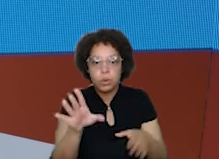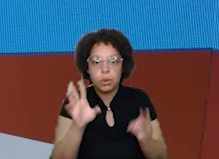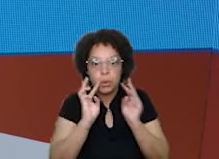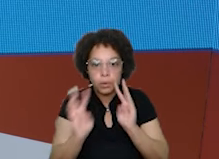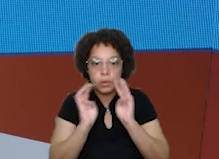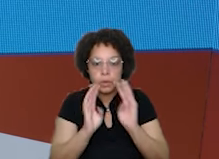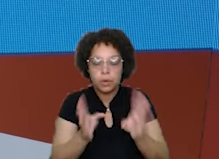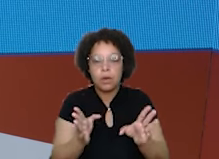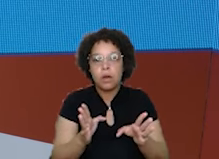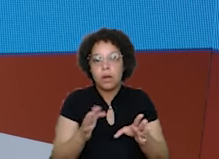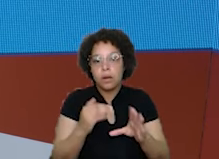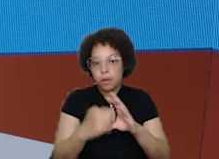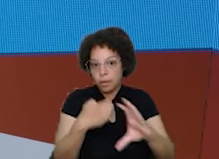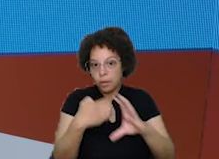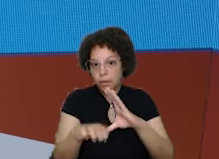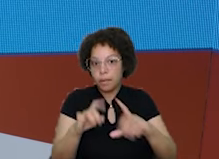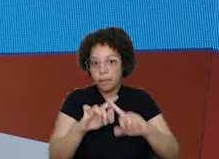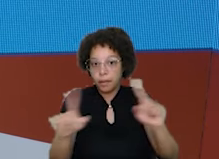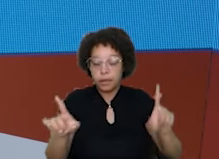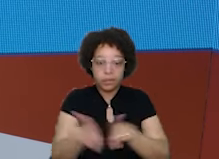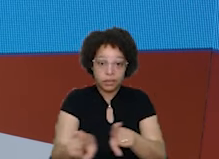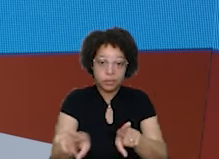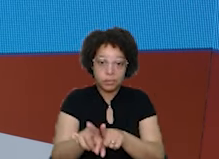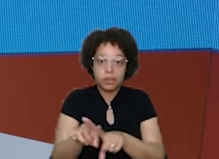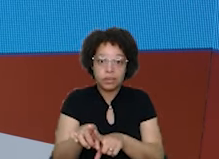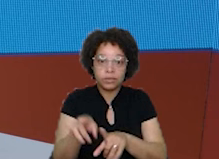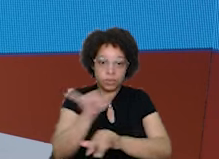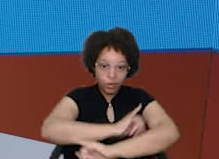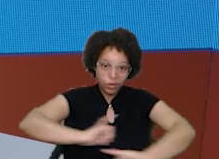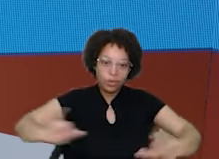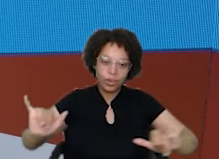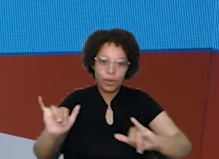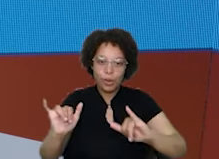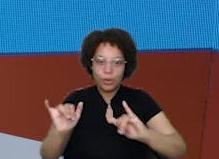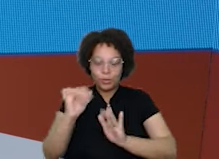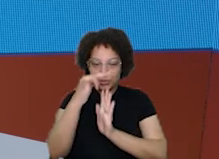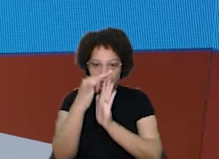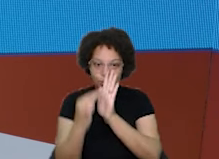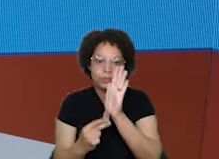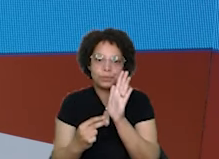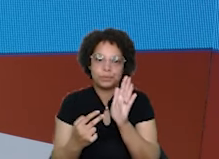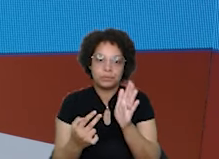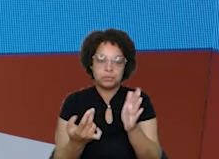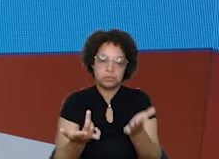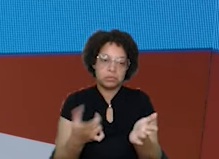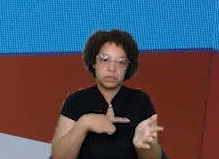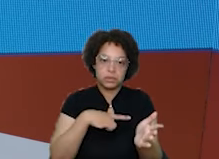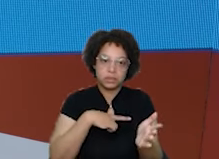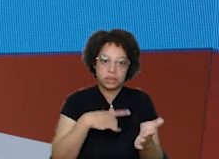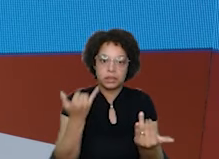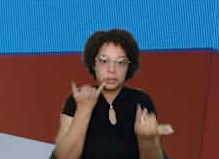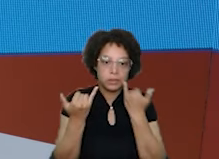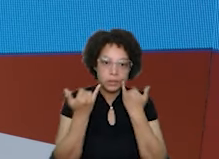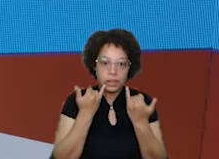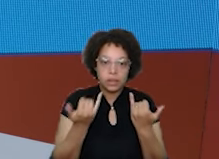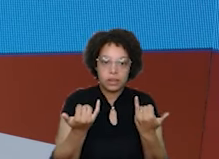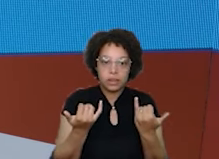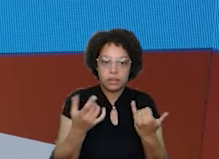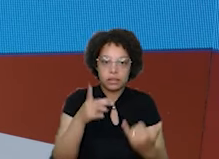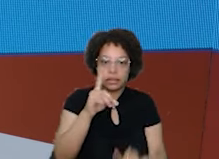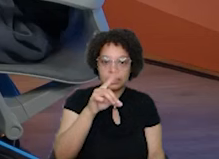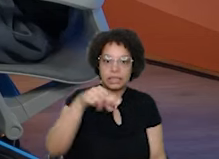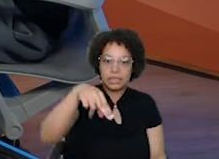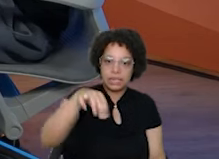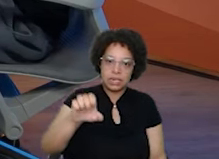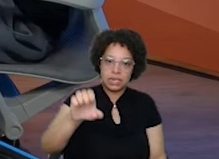markting mas também pelo meio de newsletter de ser um né um canal informativo quem não tem aquele the news né